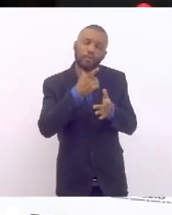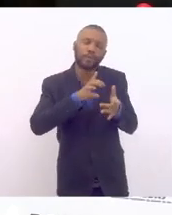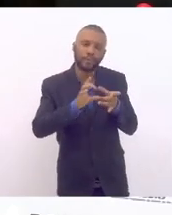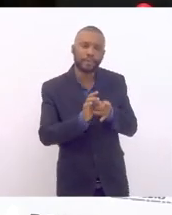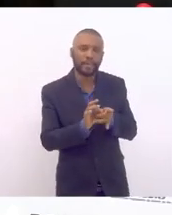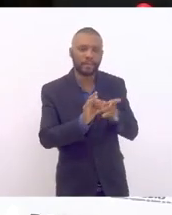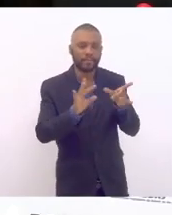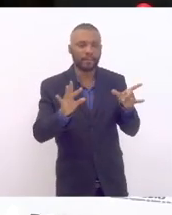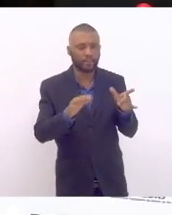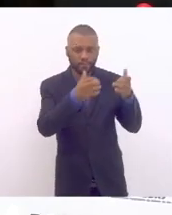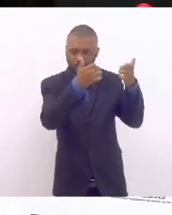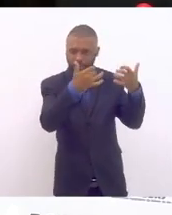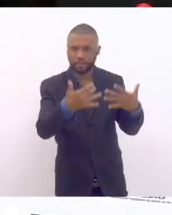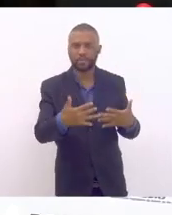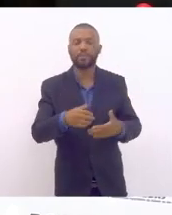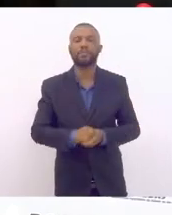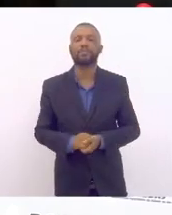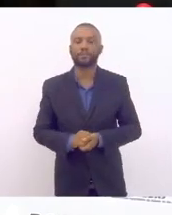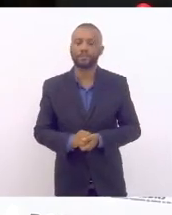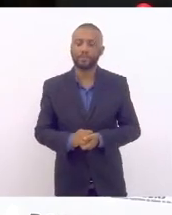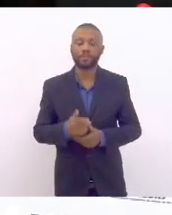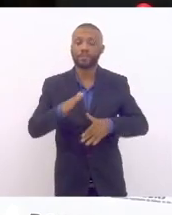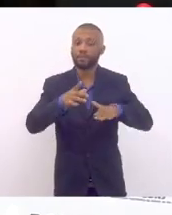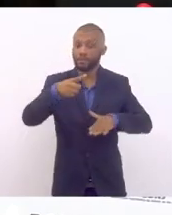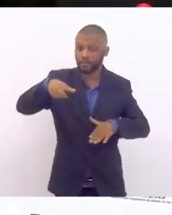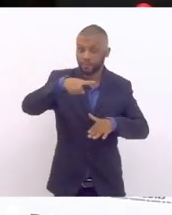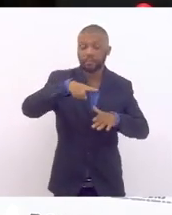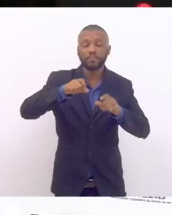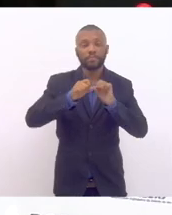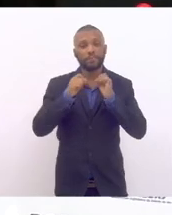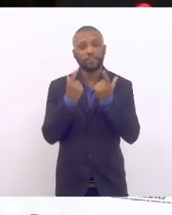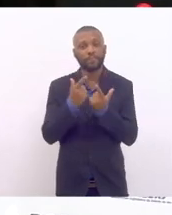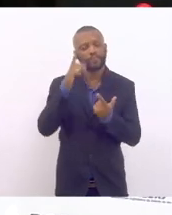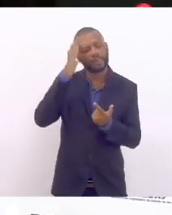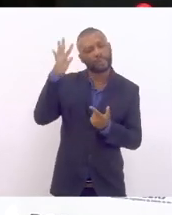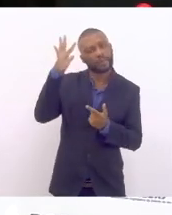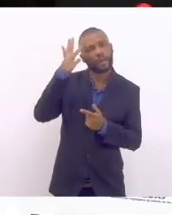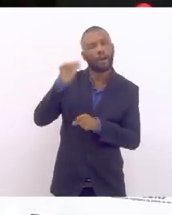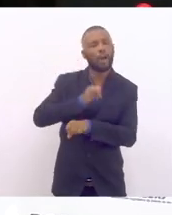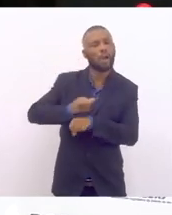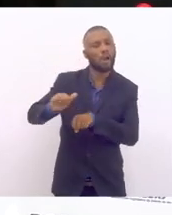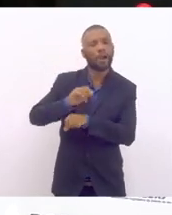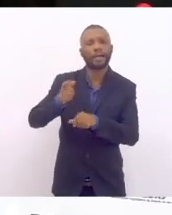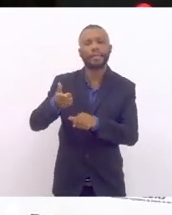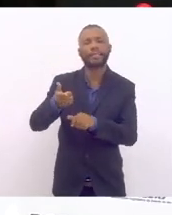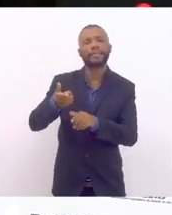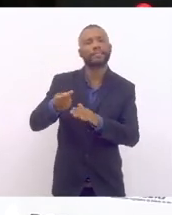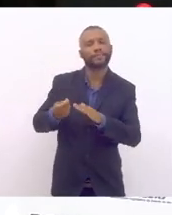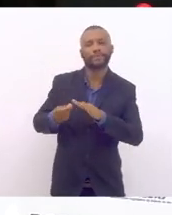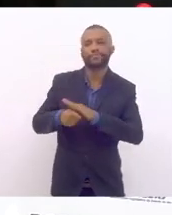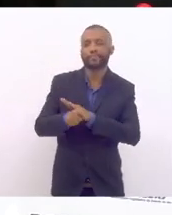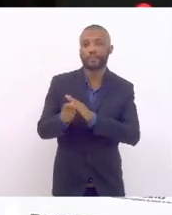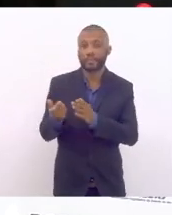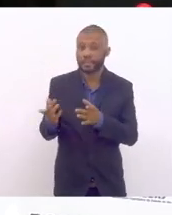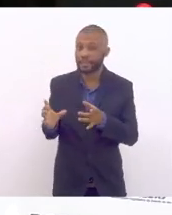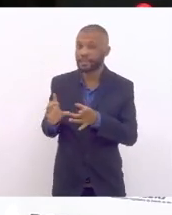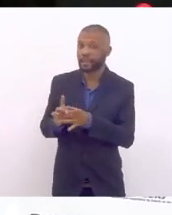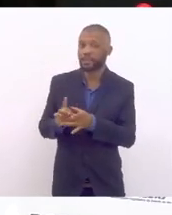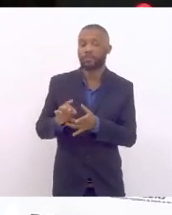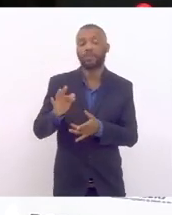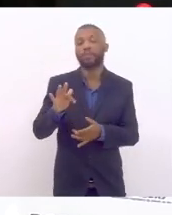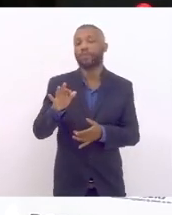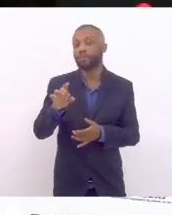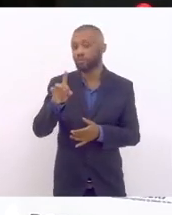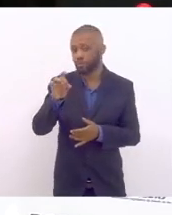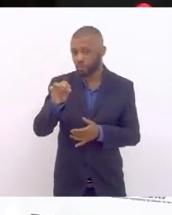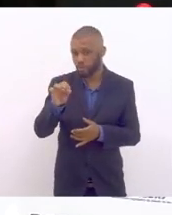liberdade para fazer aqui talvez esta casa possa pensar em uma linha estratégica de financiamento também dentro do fundo soberano uma